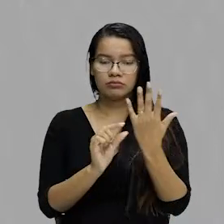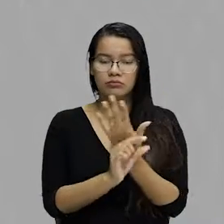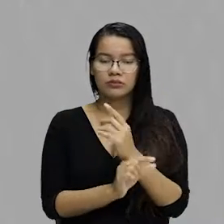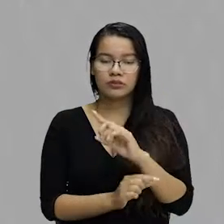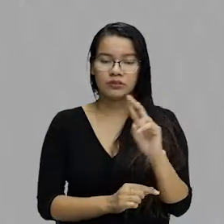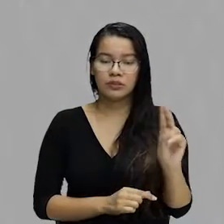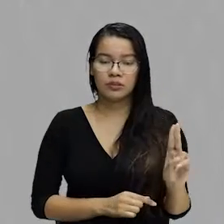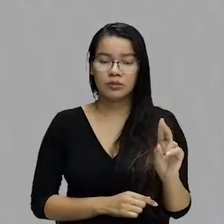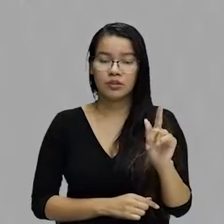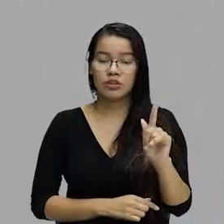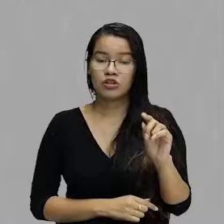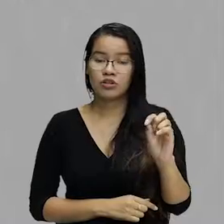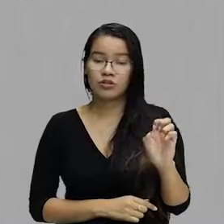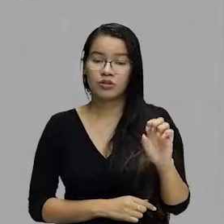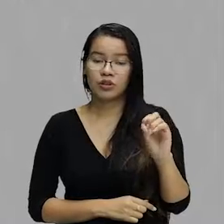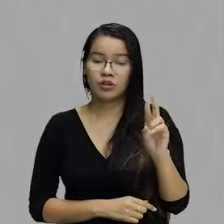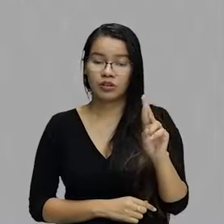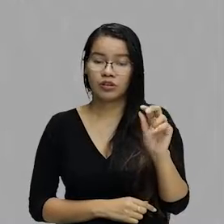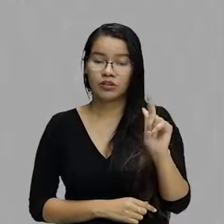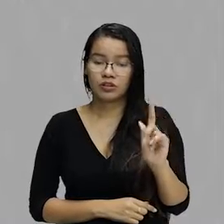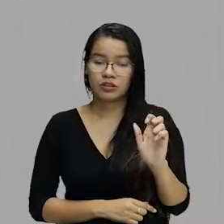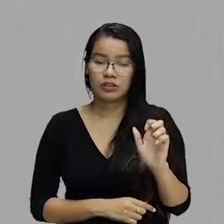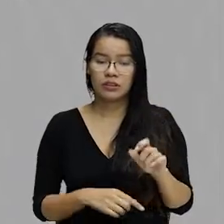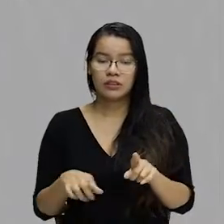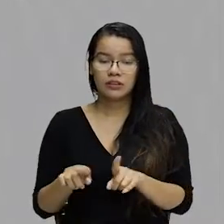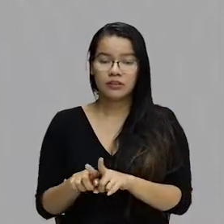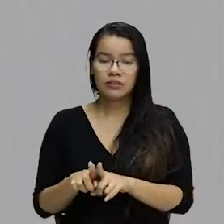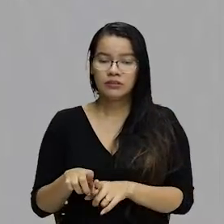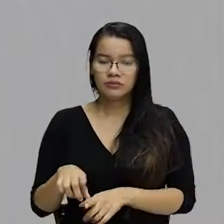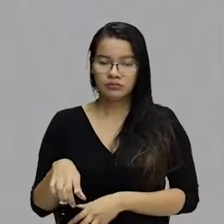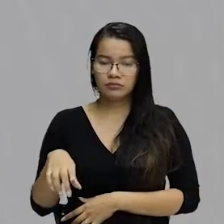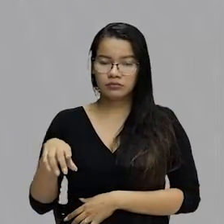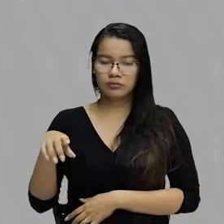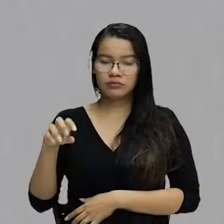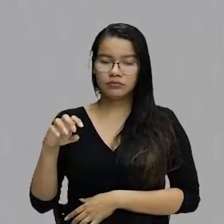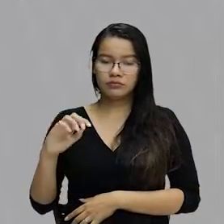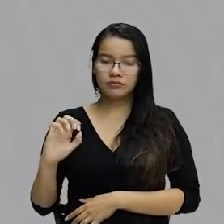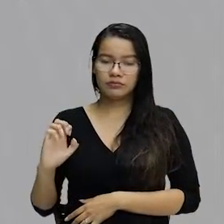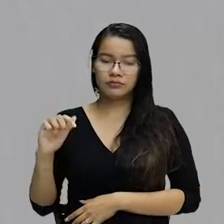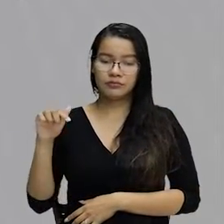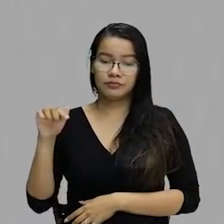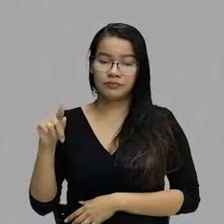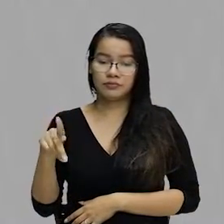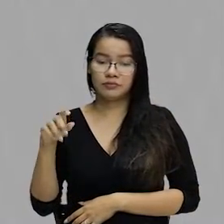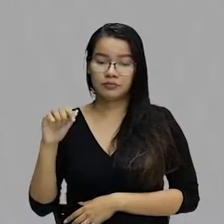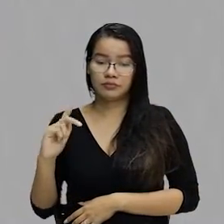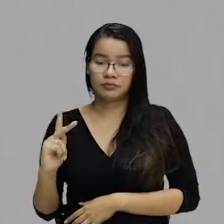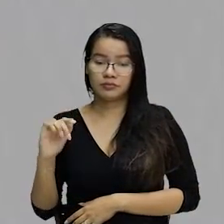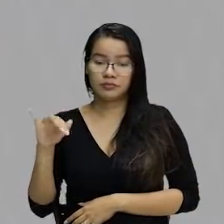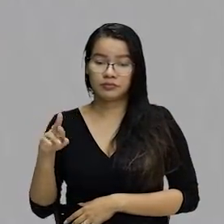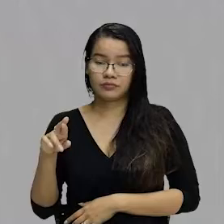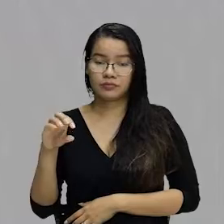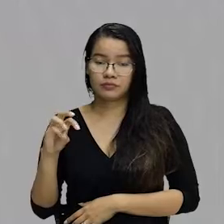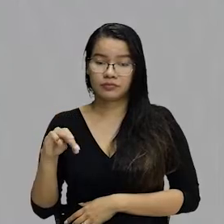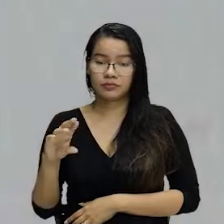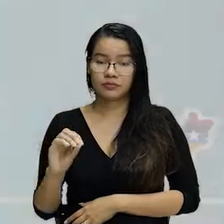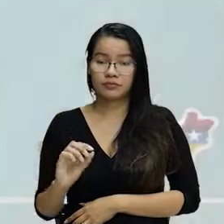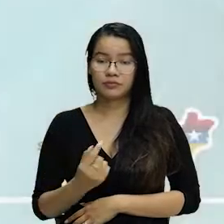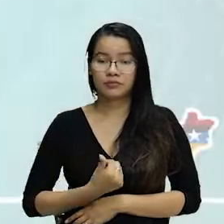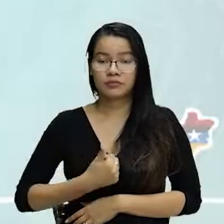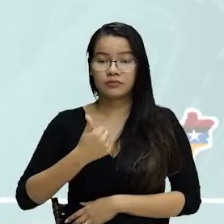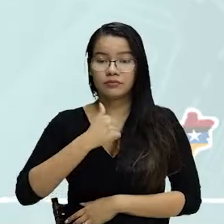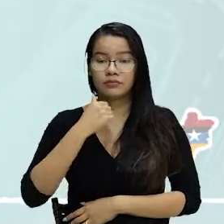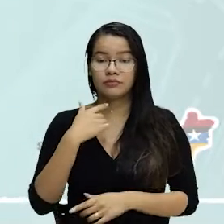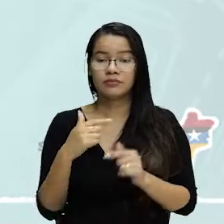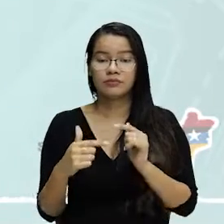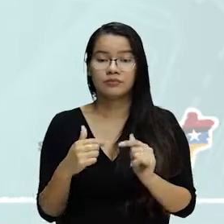o alemão Ephraim Lessing, eles são os primeiros a trabalhar com esse conceito de entender a dramaturgia como uma transposição. A